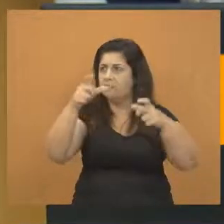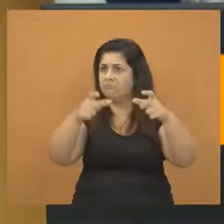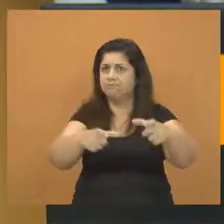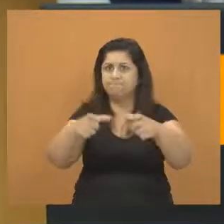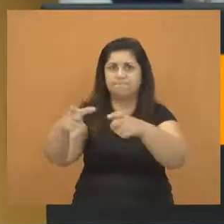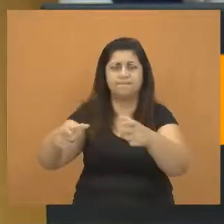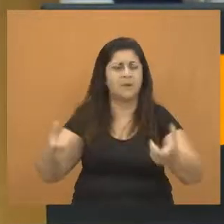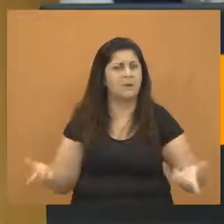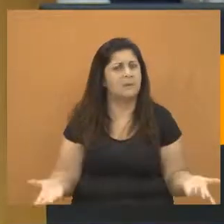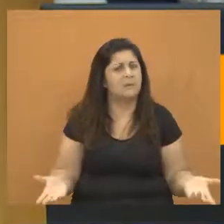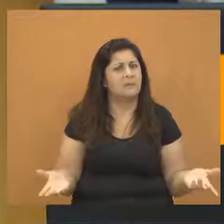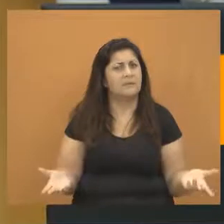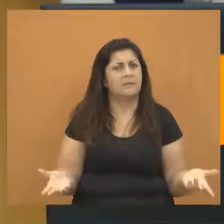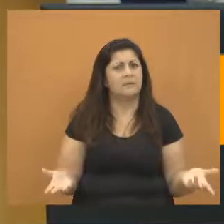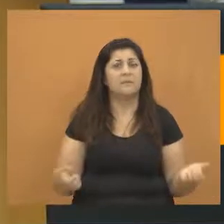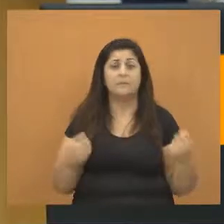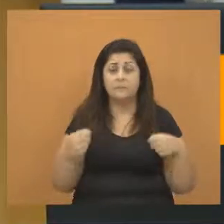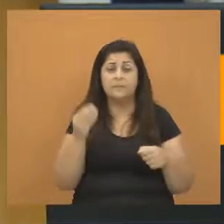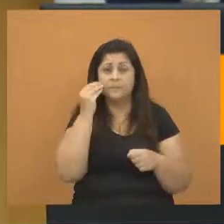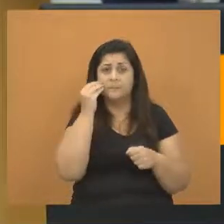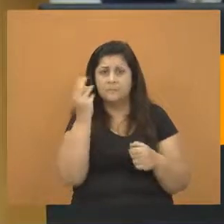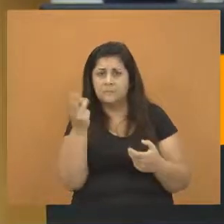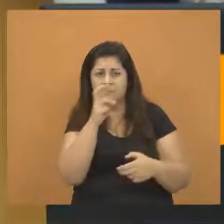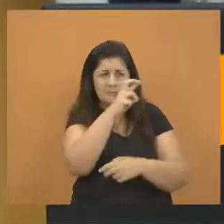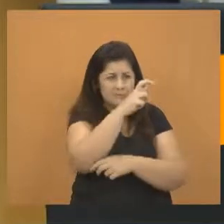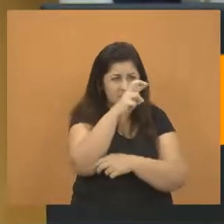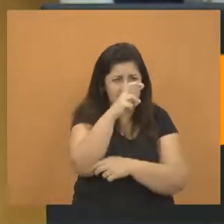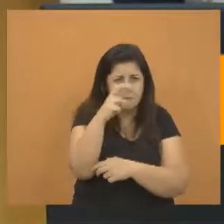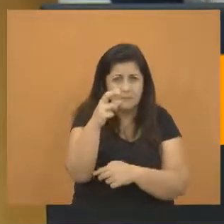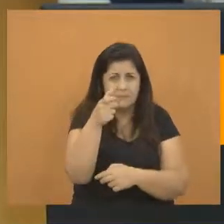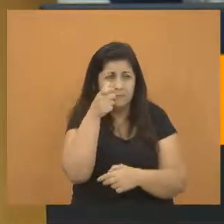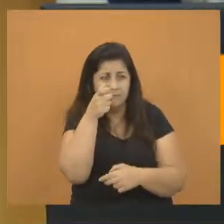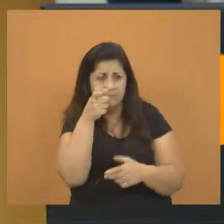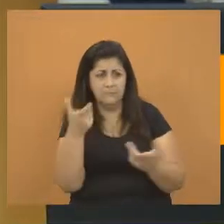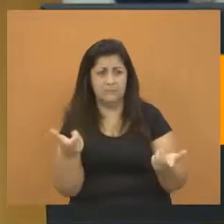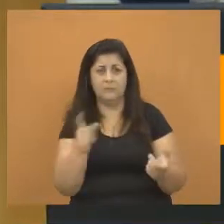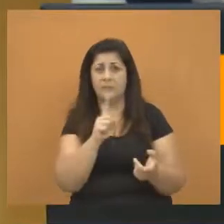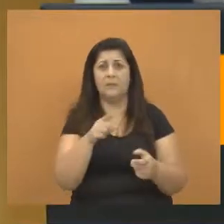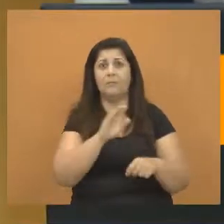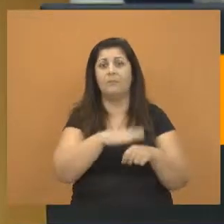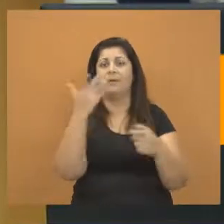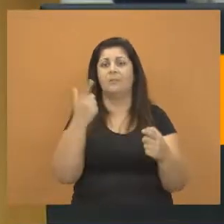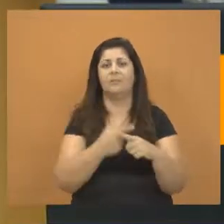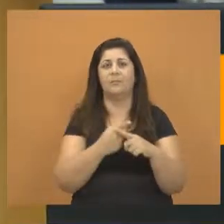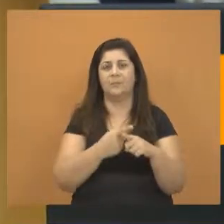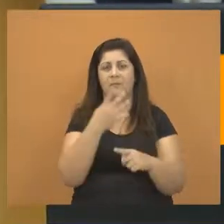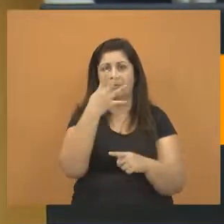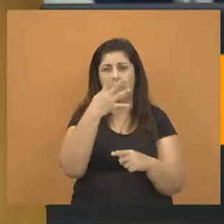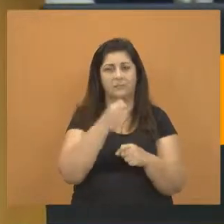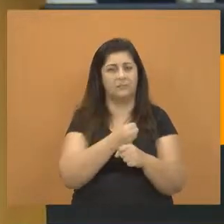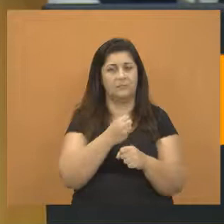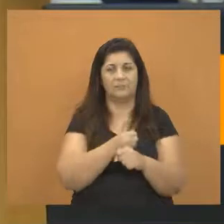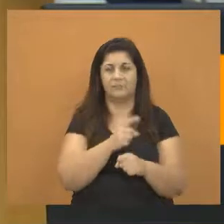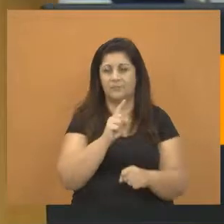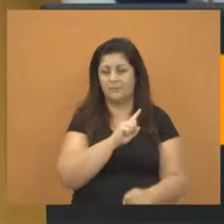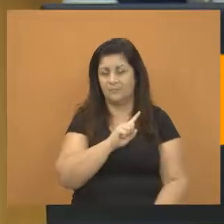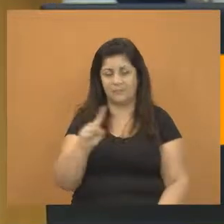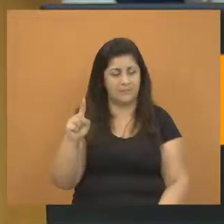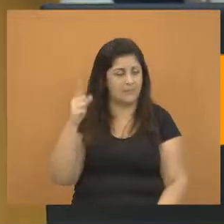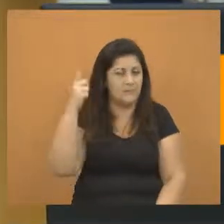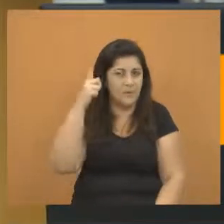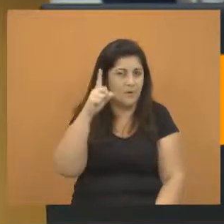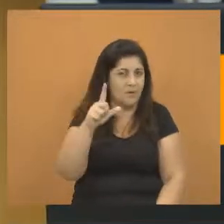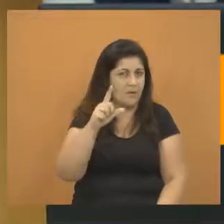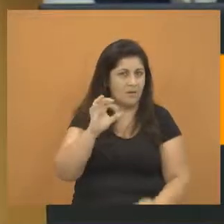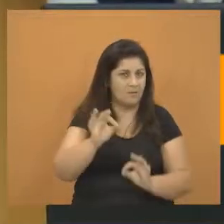nós temos que tentar uma fiscalização forte para que não aumente, porque em 4 anos não se dá conta